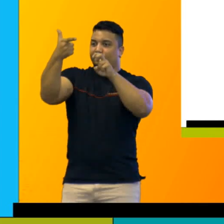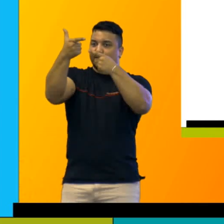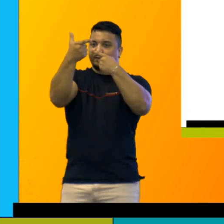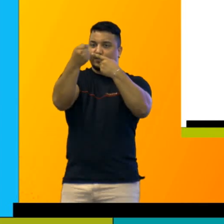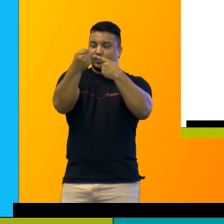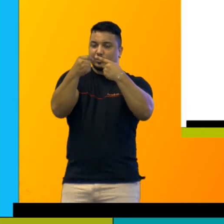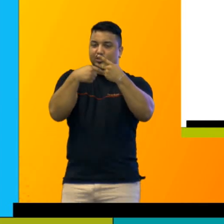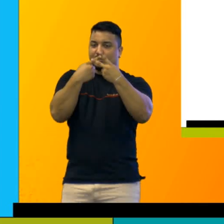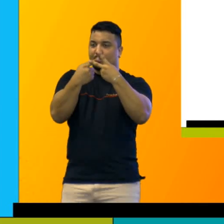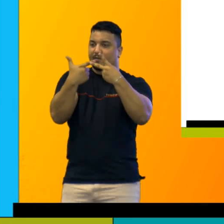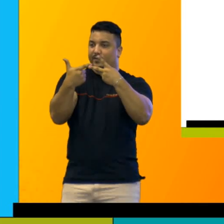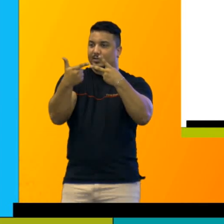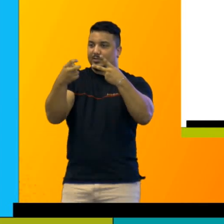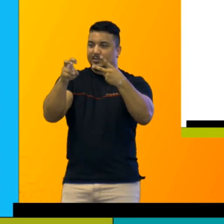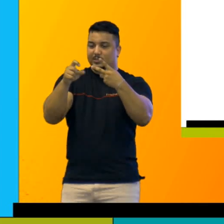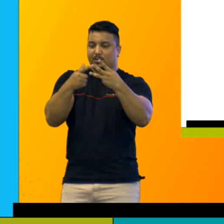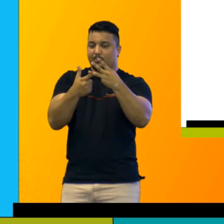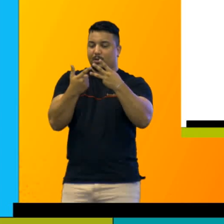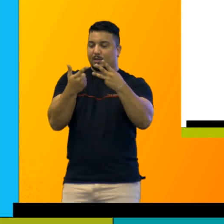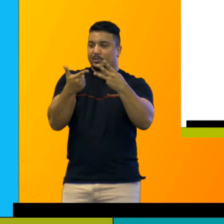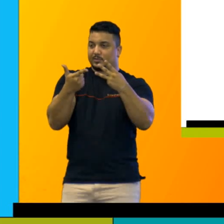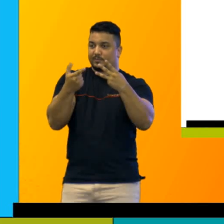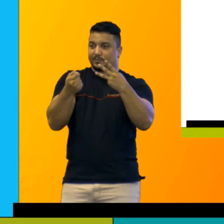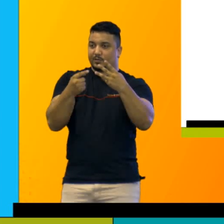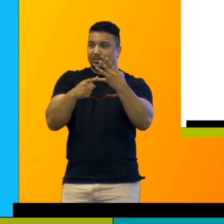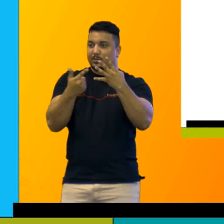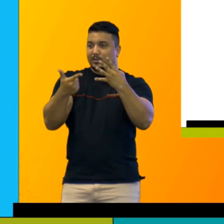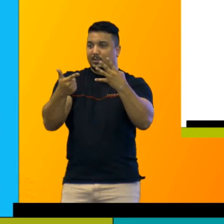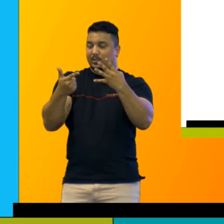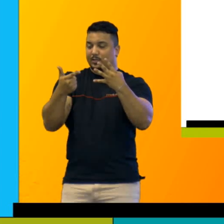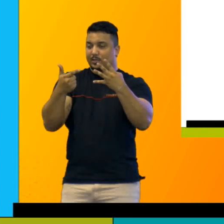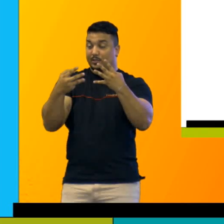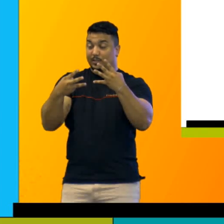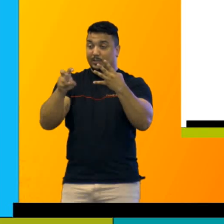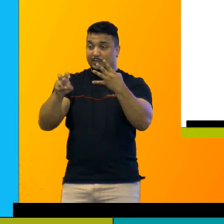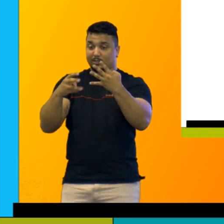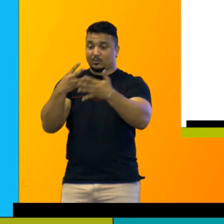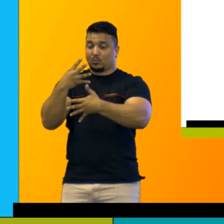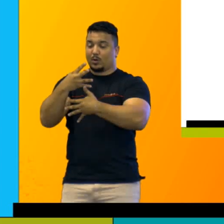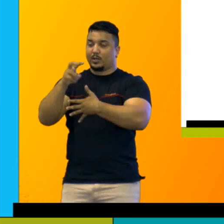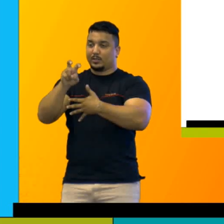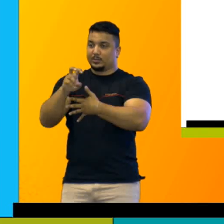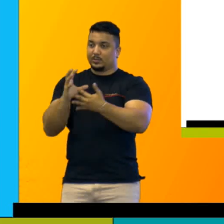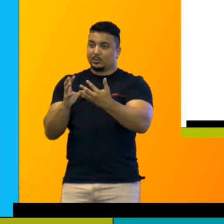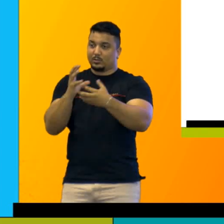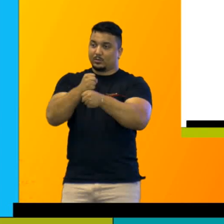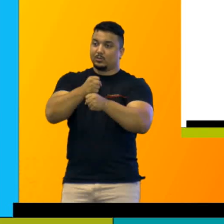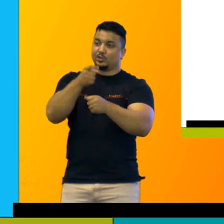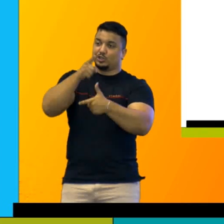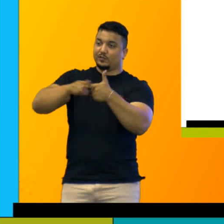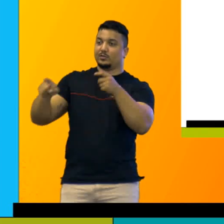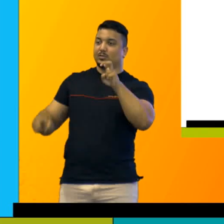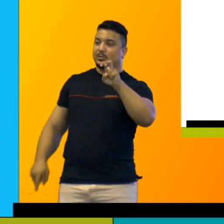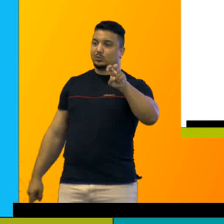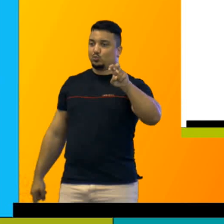20 mais 25 mais 20 mais 35 mais 45 dividido